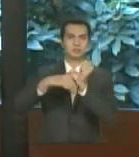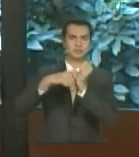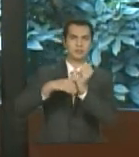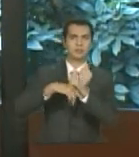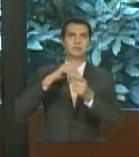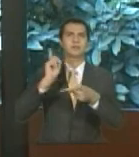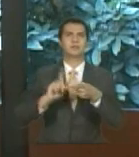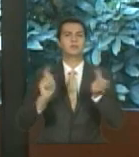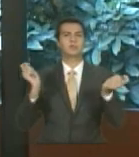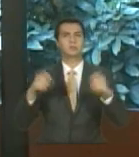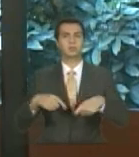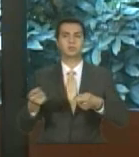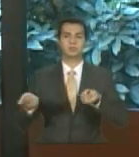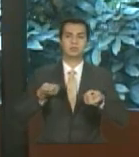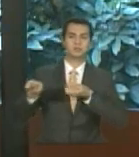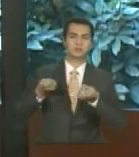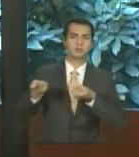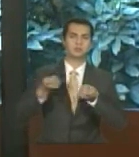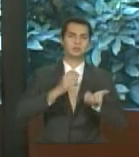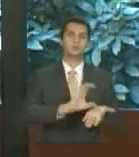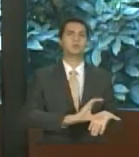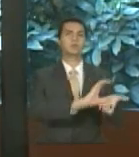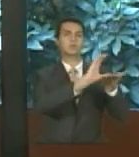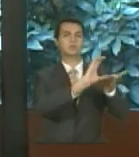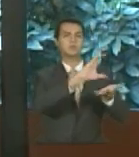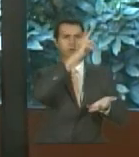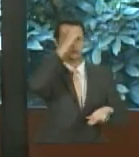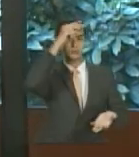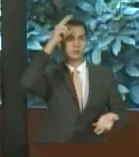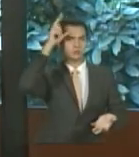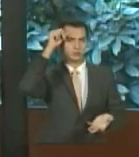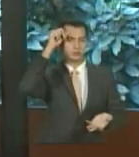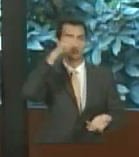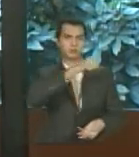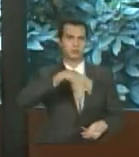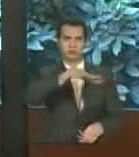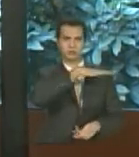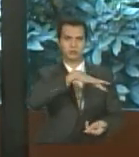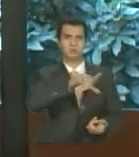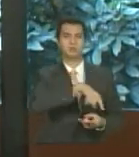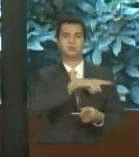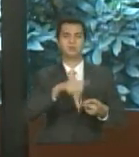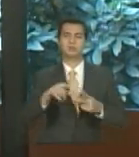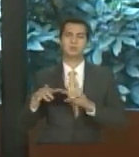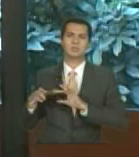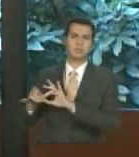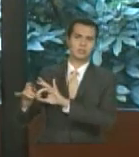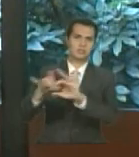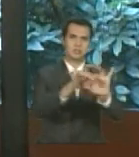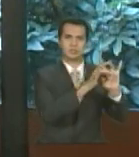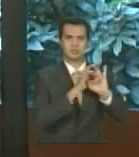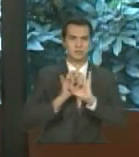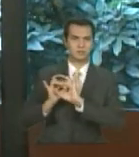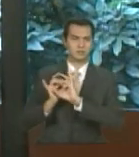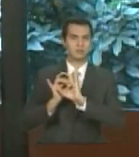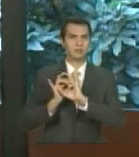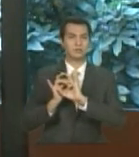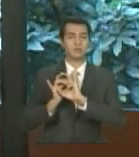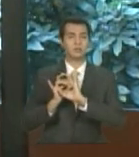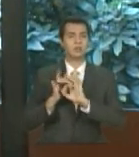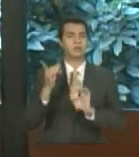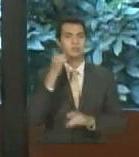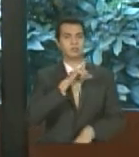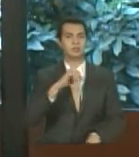permitisse articulação entre conselhos municipais de assistência social e a sua rede, fazendo com que esse censo